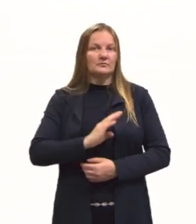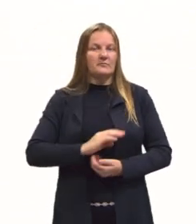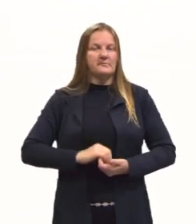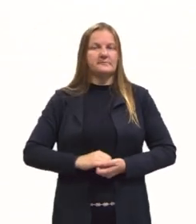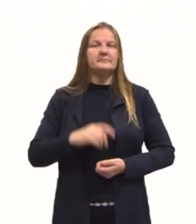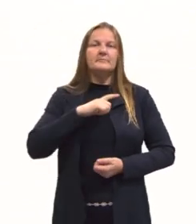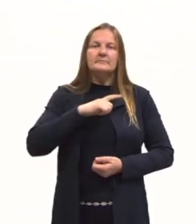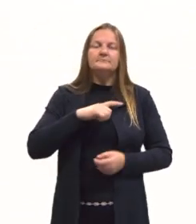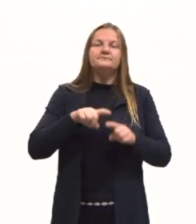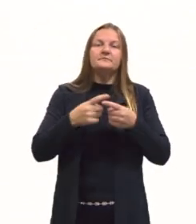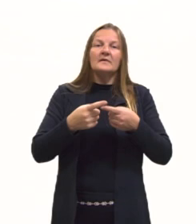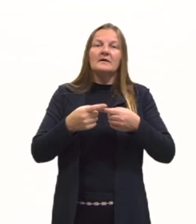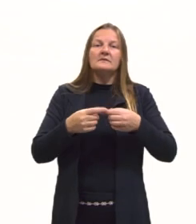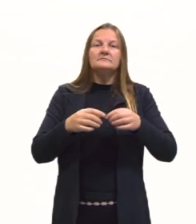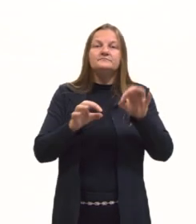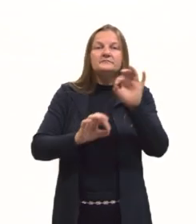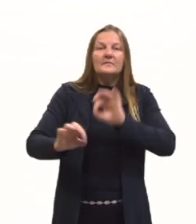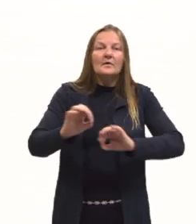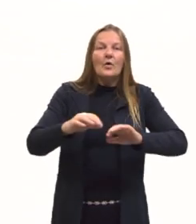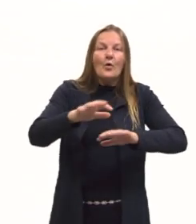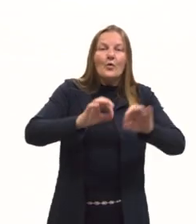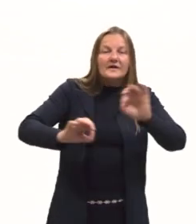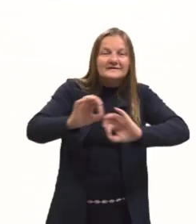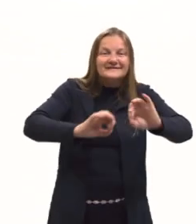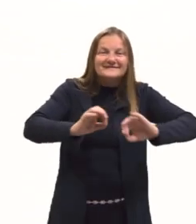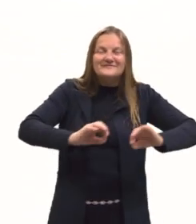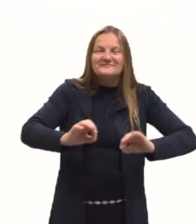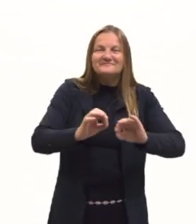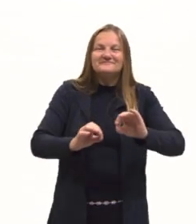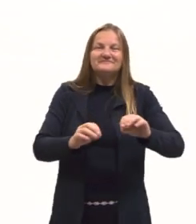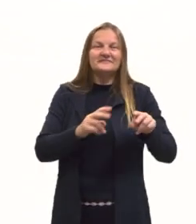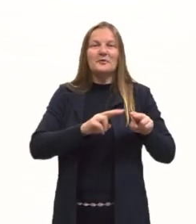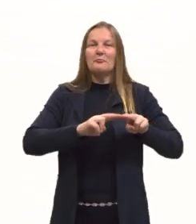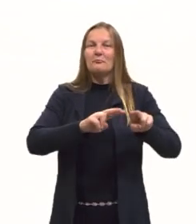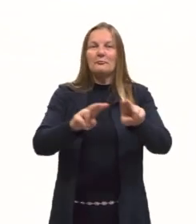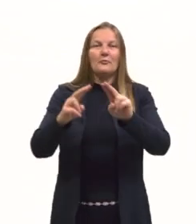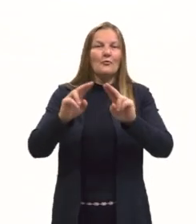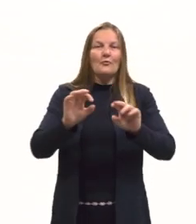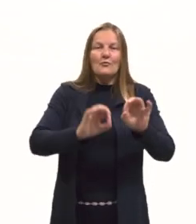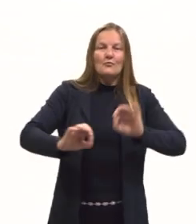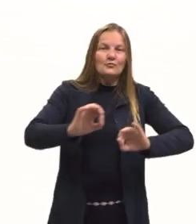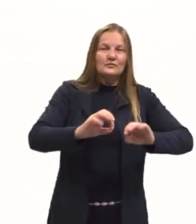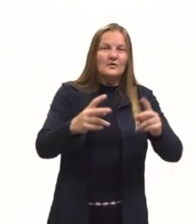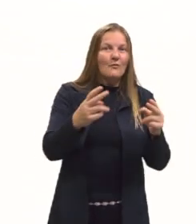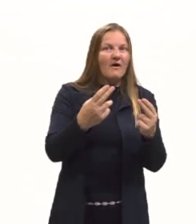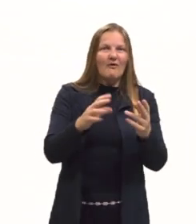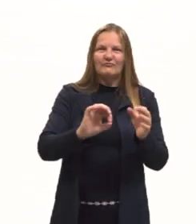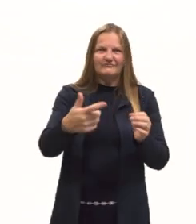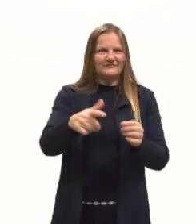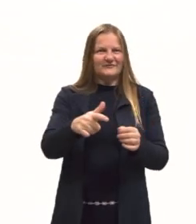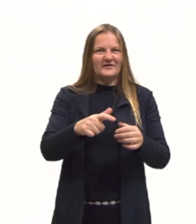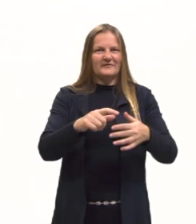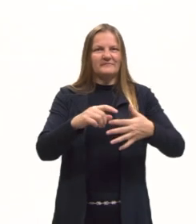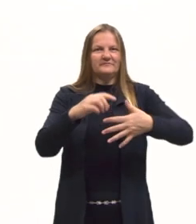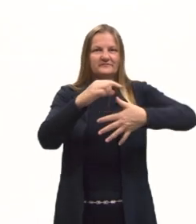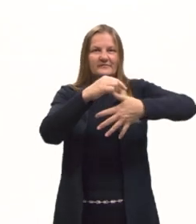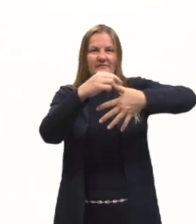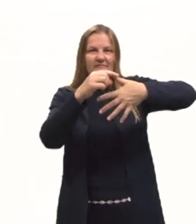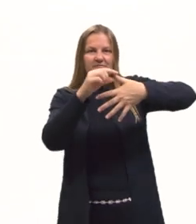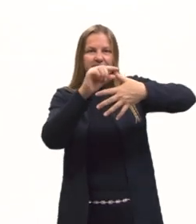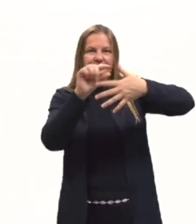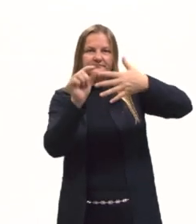então nós temos muita gente só que essa gente não está distribuída uniformemente no nosso território tá a gurizada ele tem um povoado